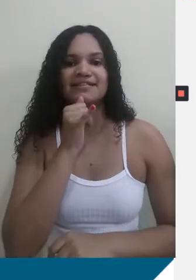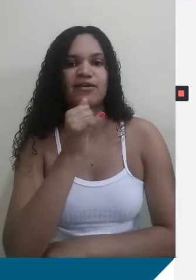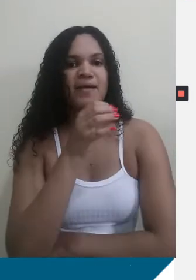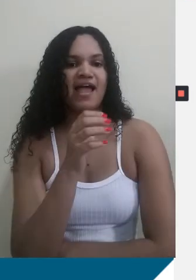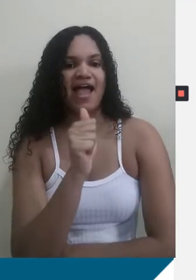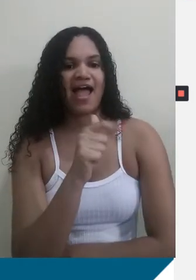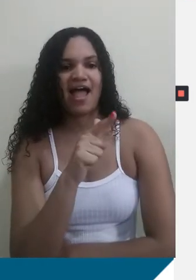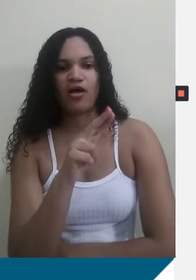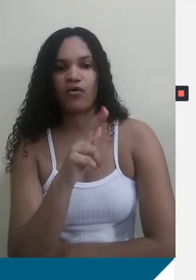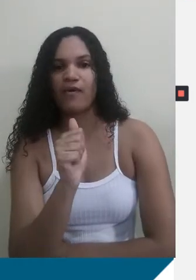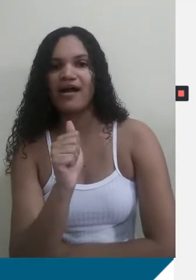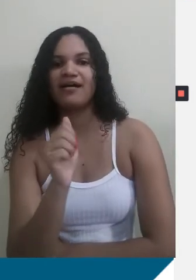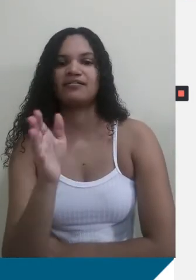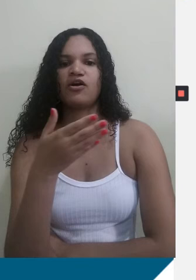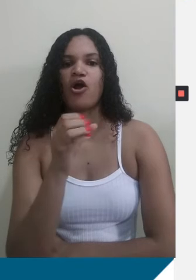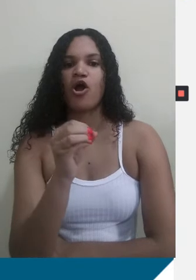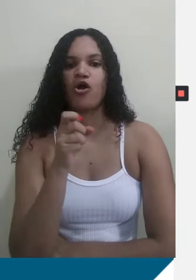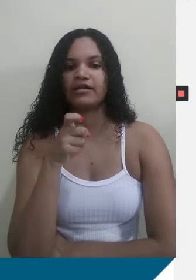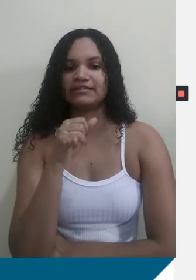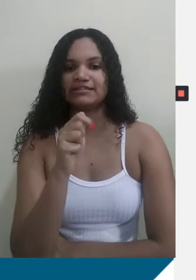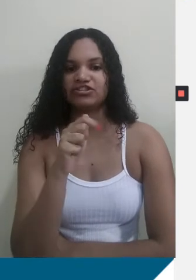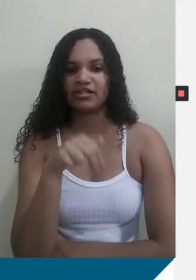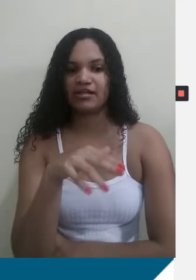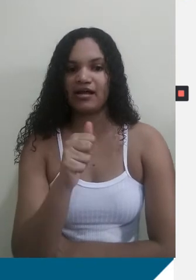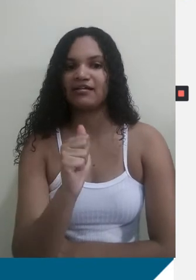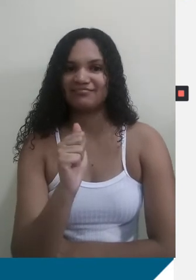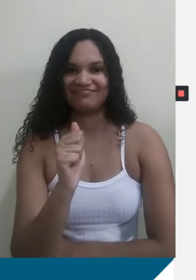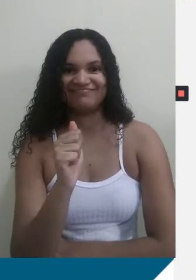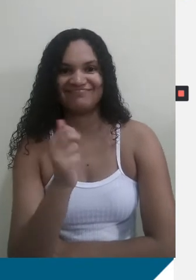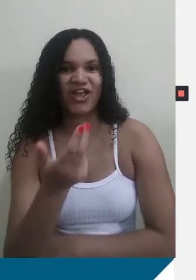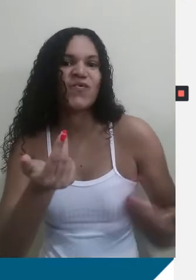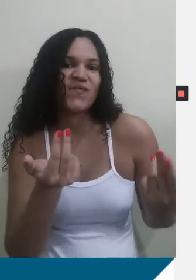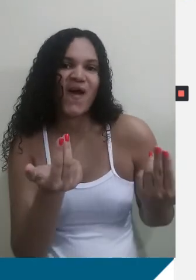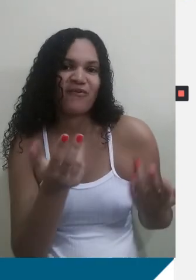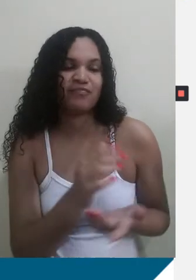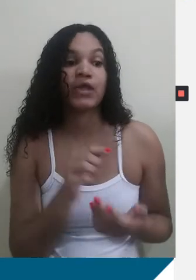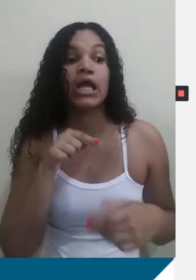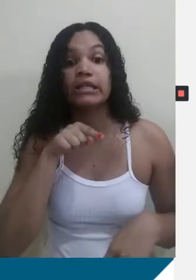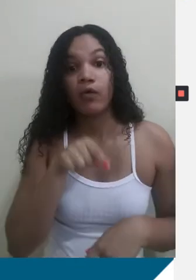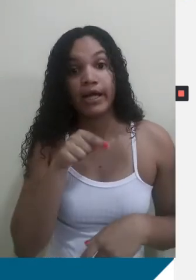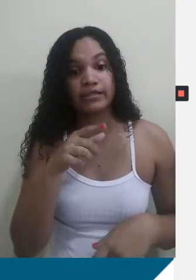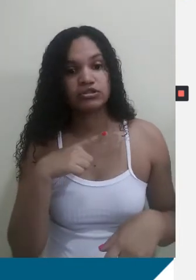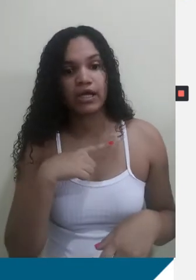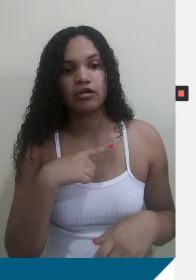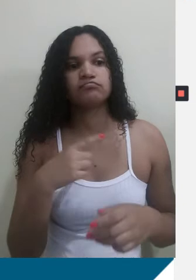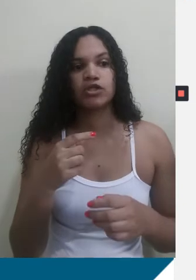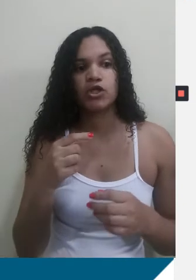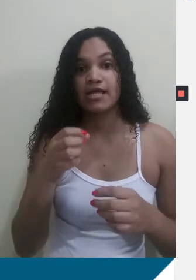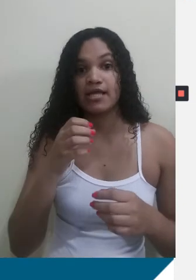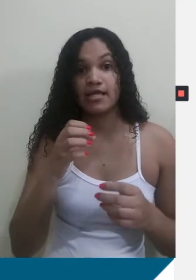oxigenada. Nós usamos muito aí, H2O2. E o peroxissomo, ele tem enzimas que degradam